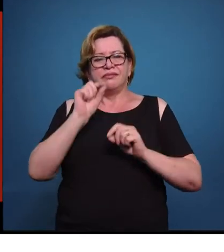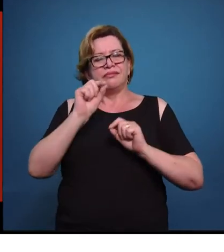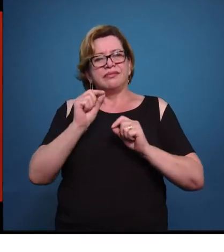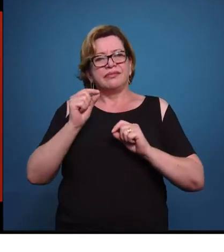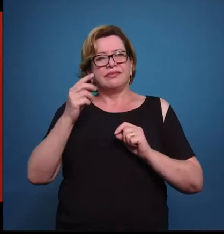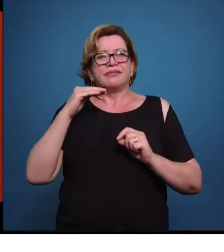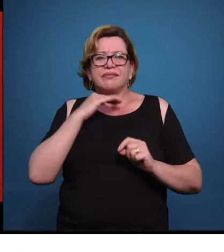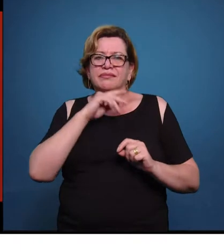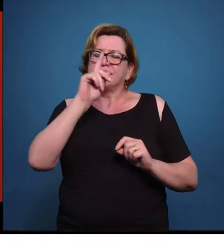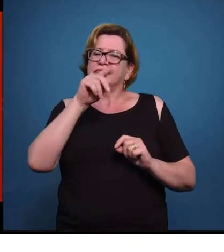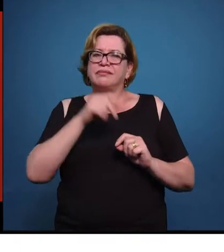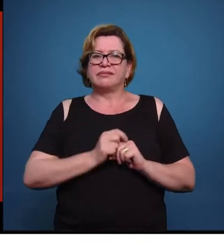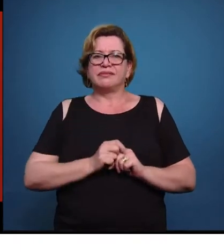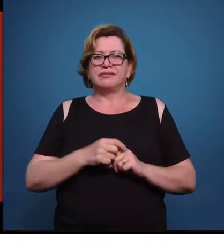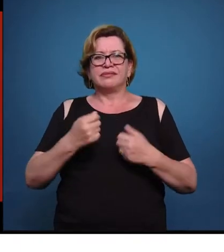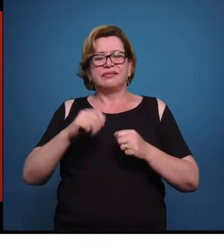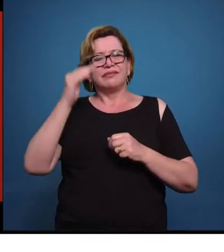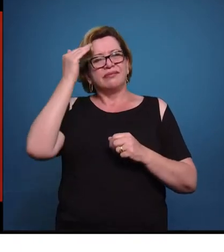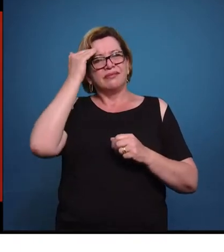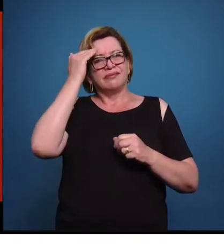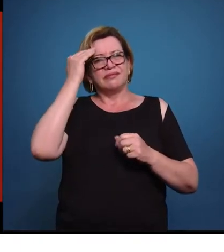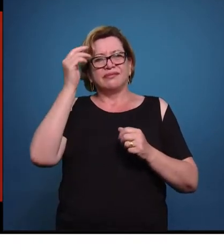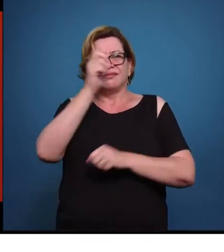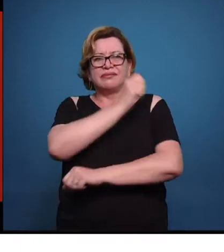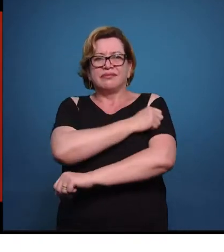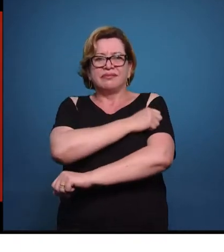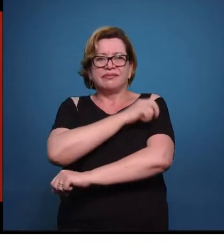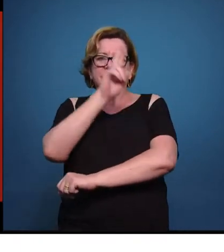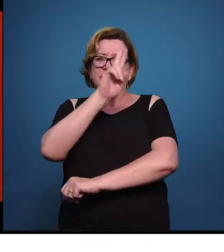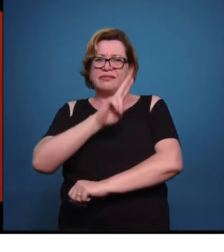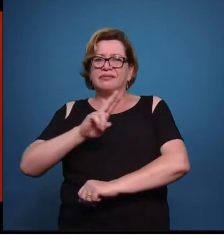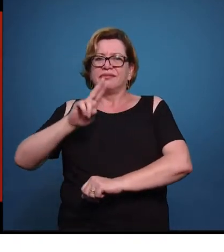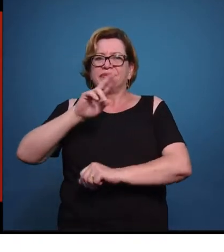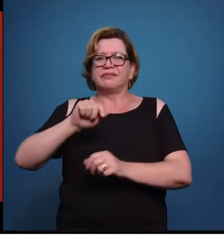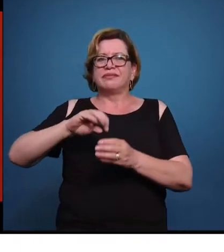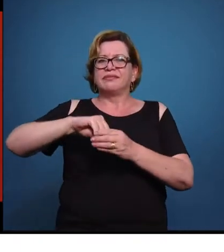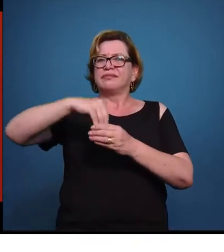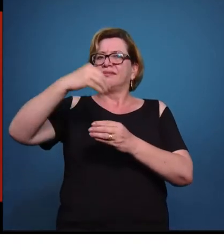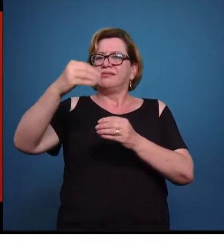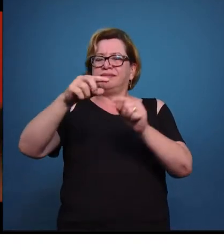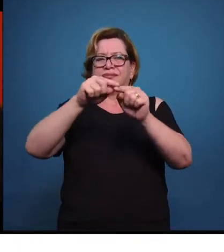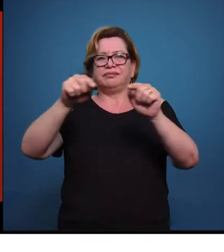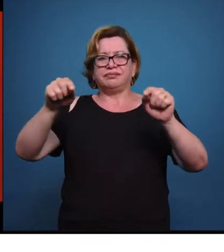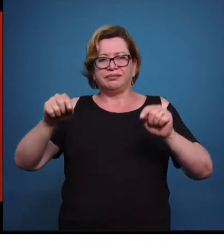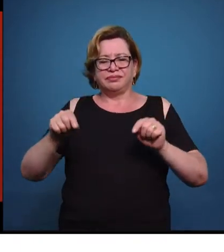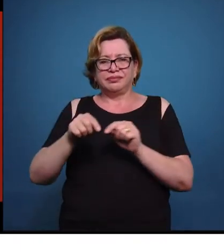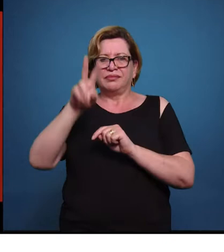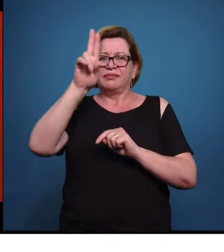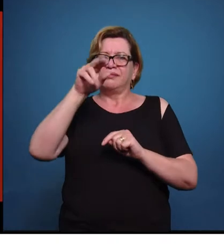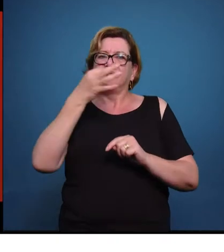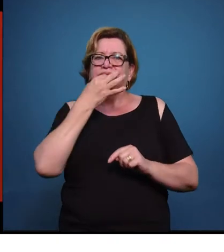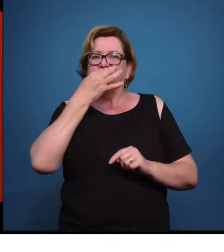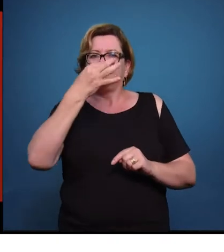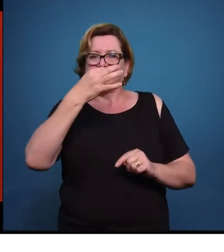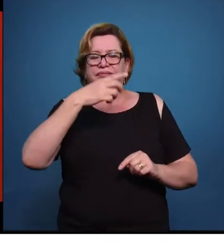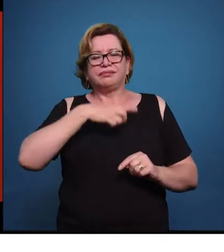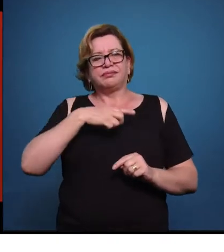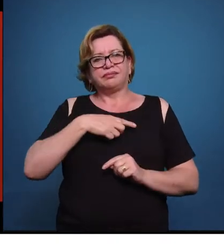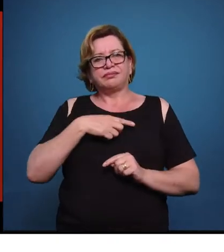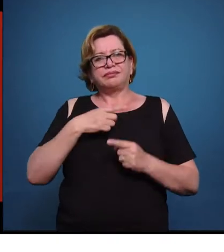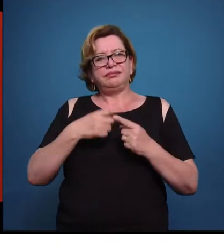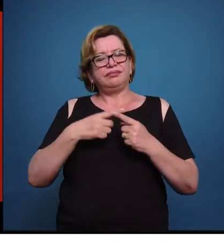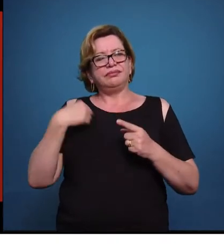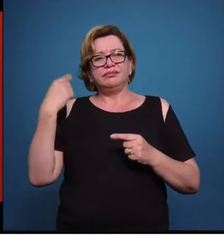pior, saber que os alunos consomem fora da sala de aula e nunca discutir isso criticamente. Nós vivemos